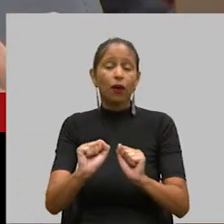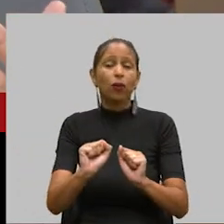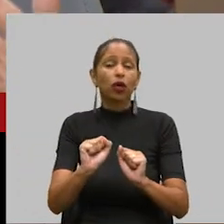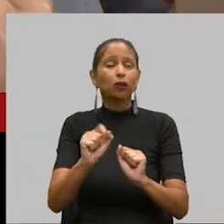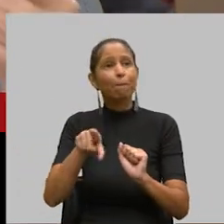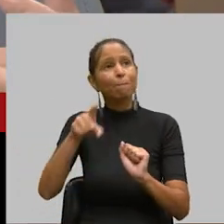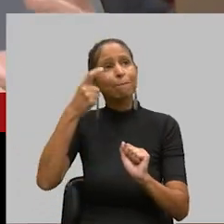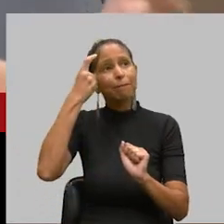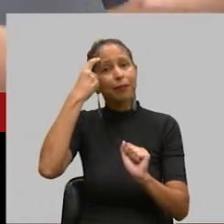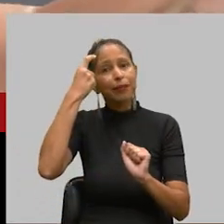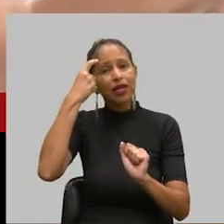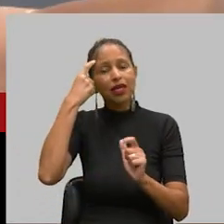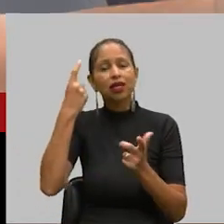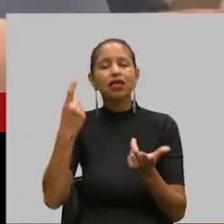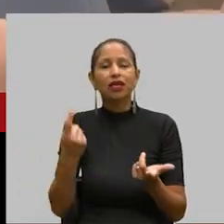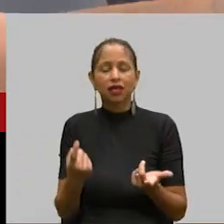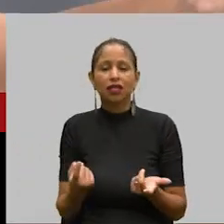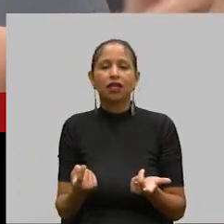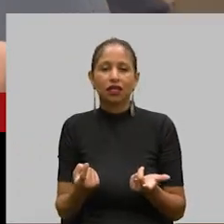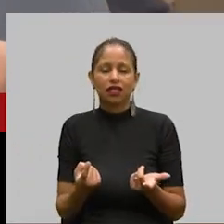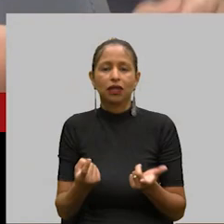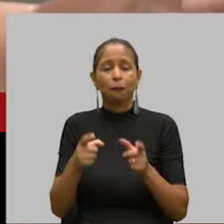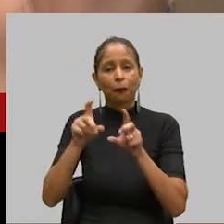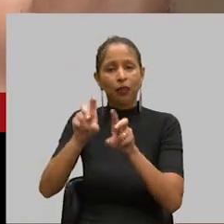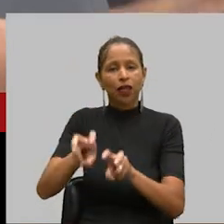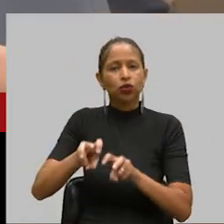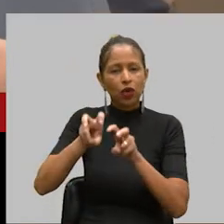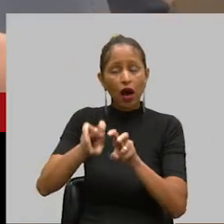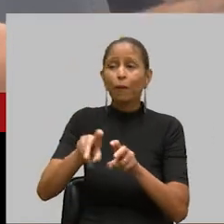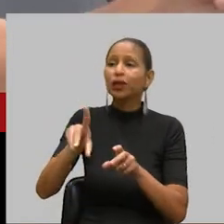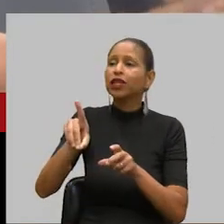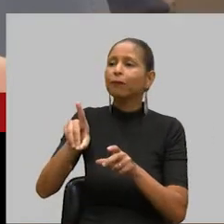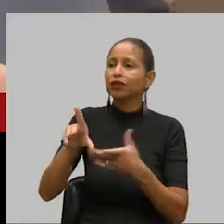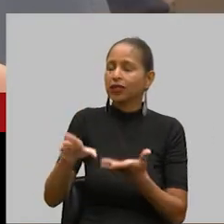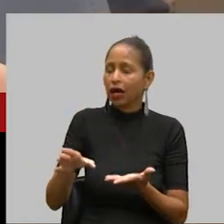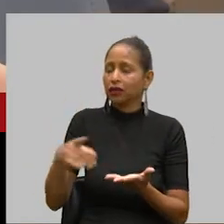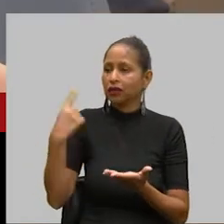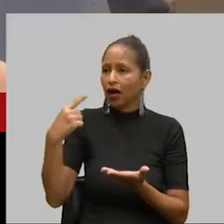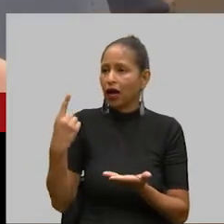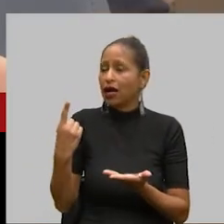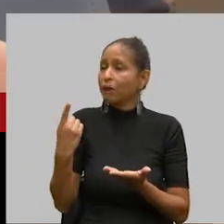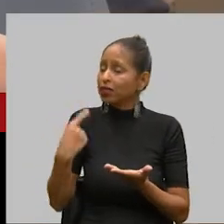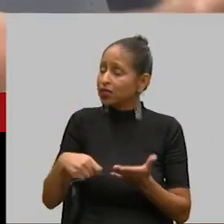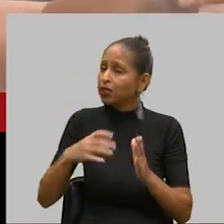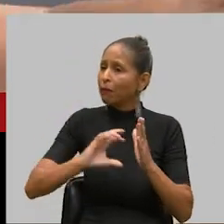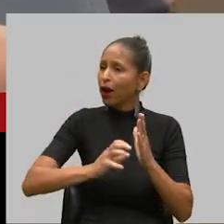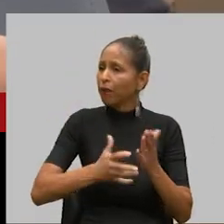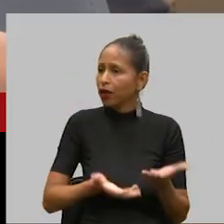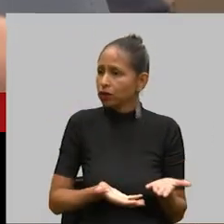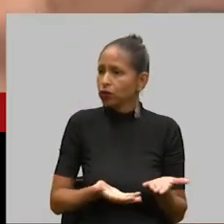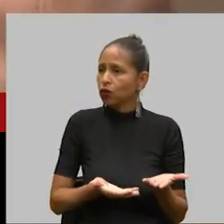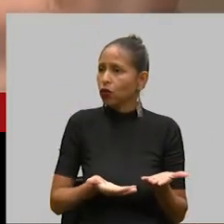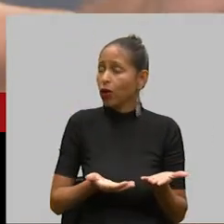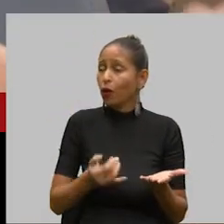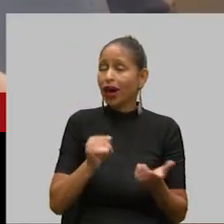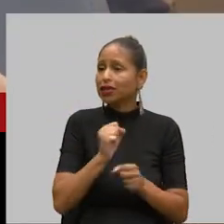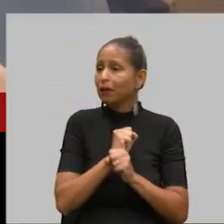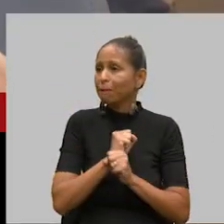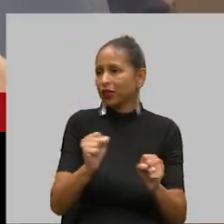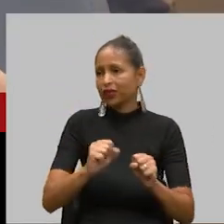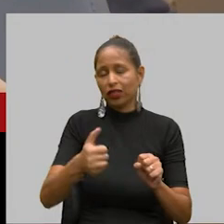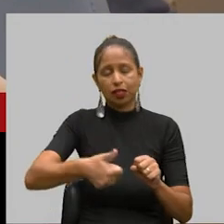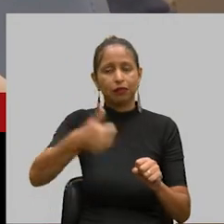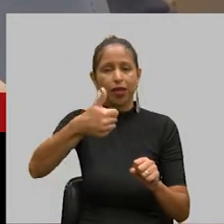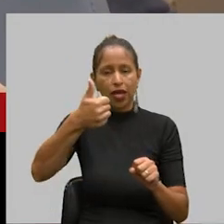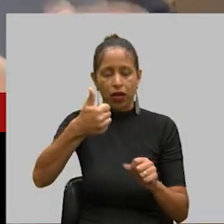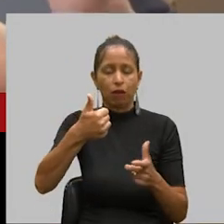pensar o movimento da Educação do campo deputada sem a presença do Parlamento quase impossível Desde o Primeiro Momento